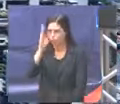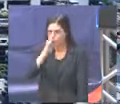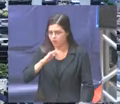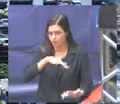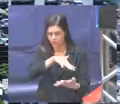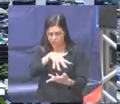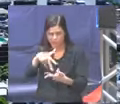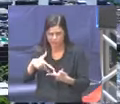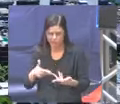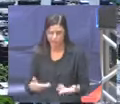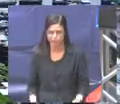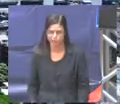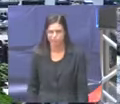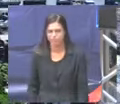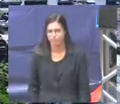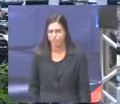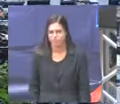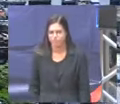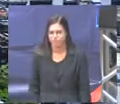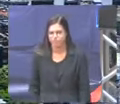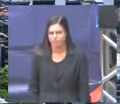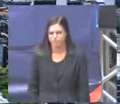mundo.